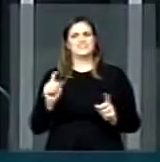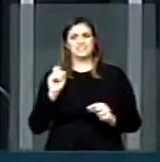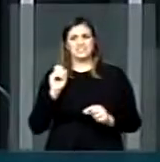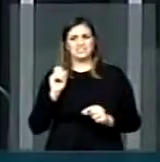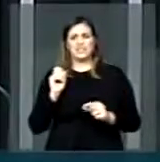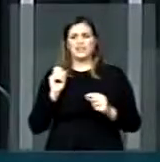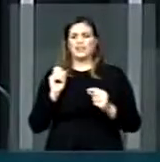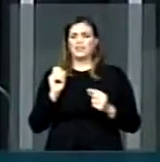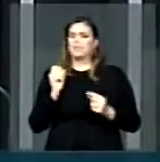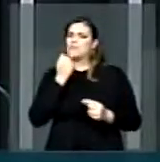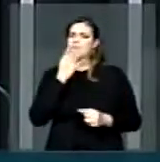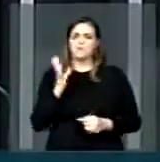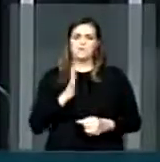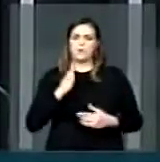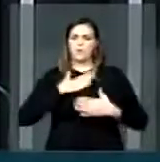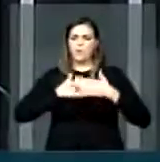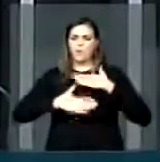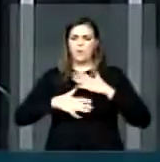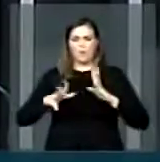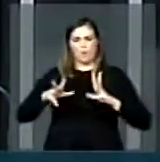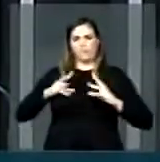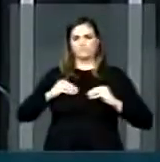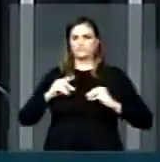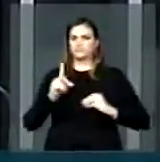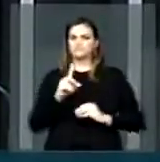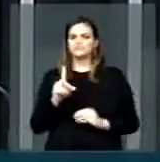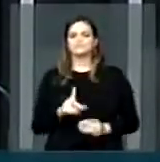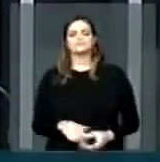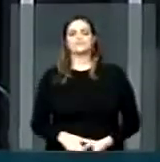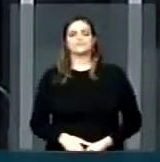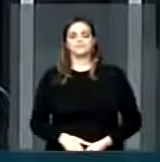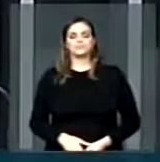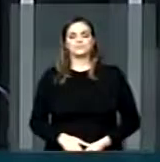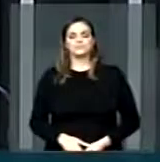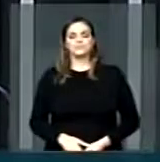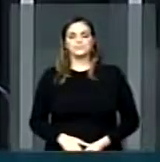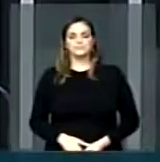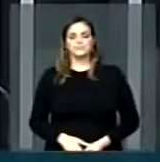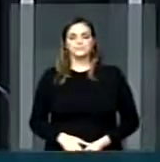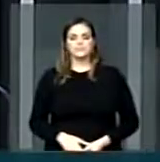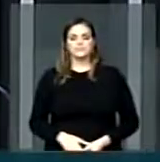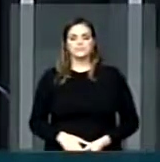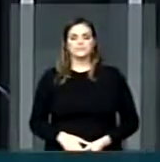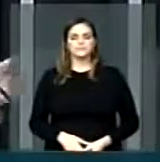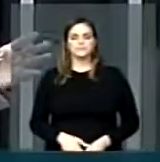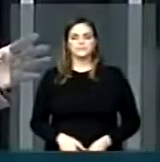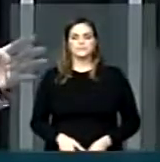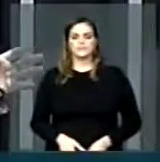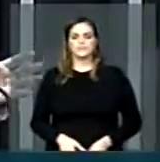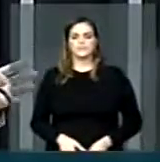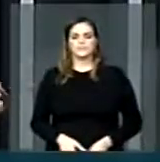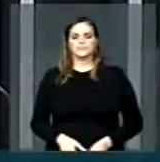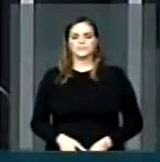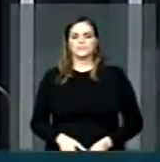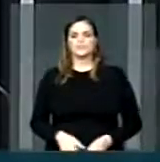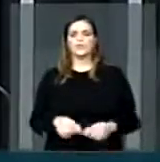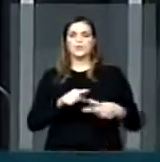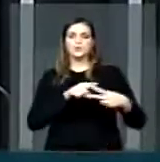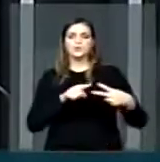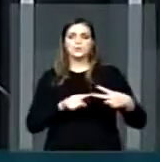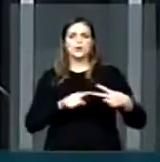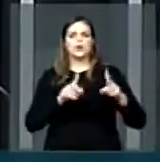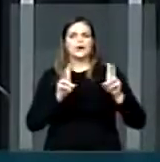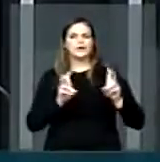você não se dá bem. E também tem dois registros aqui que a gente não gosta muito de fazer,